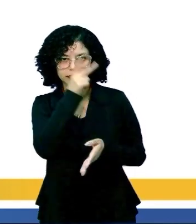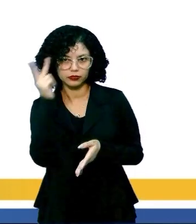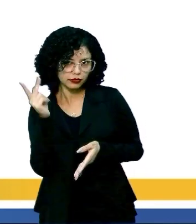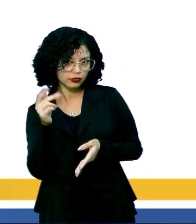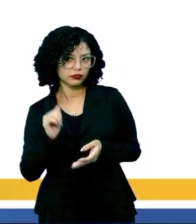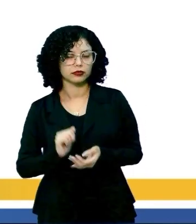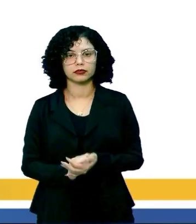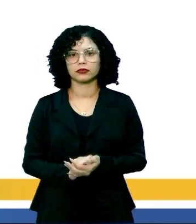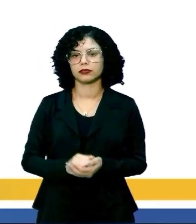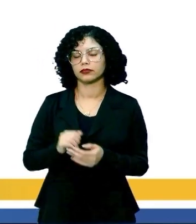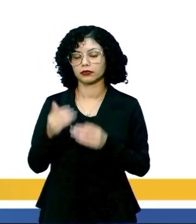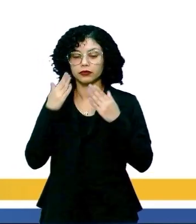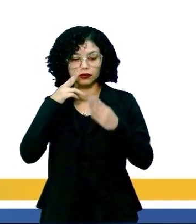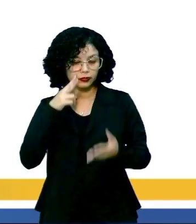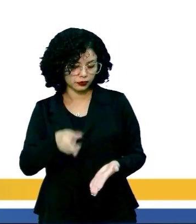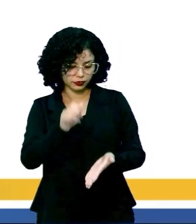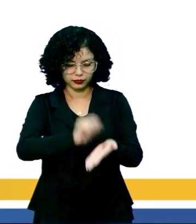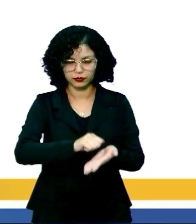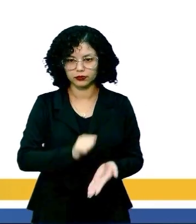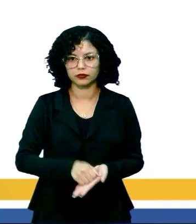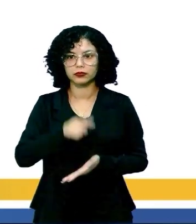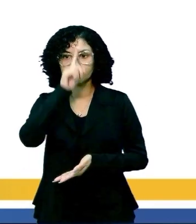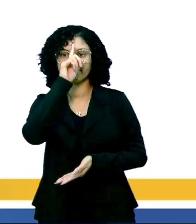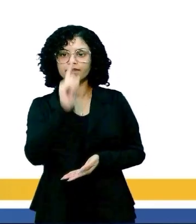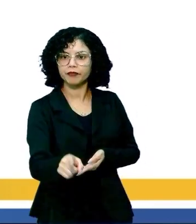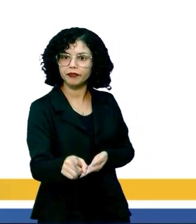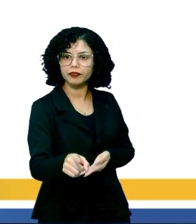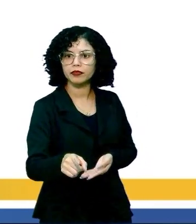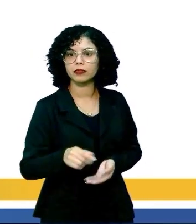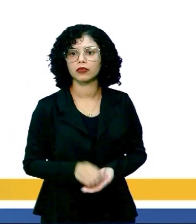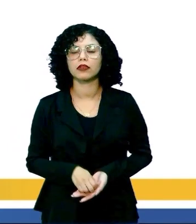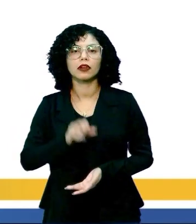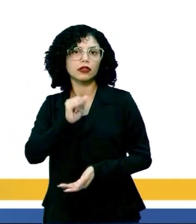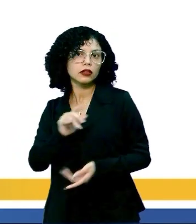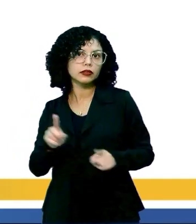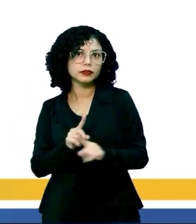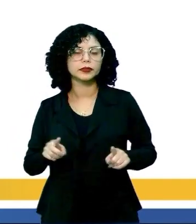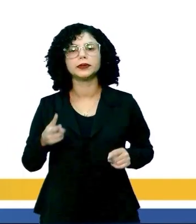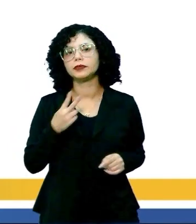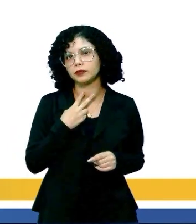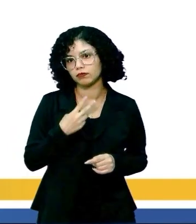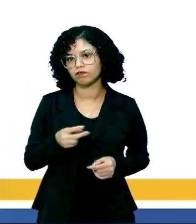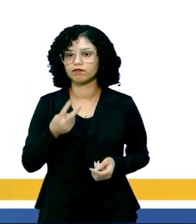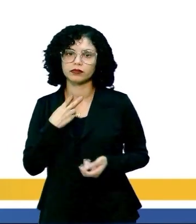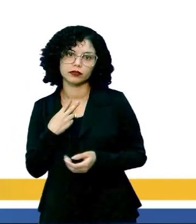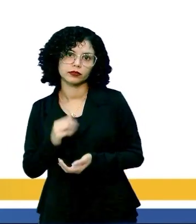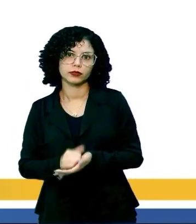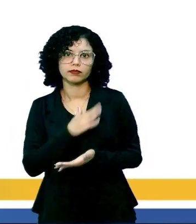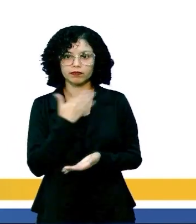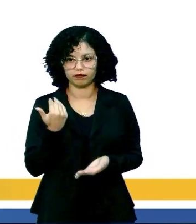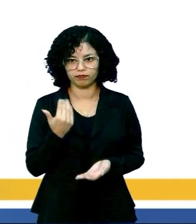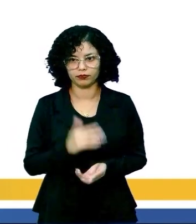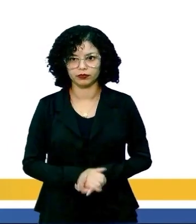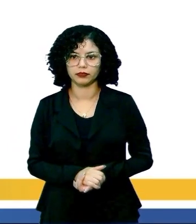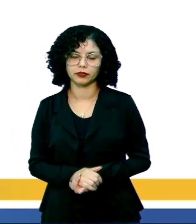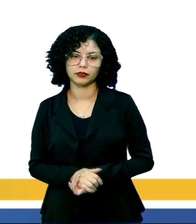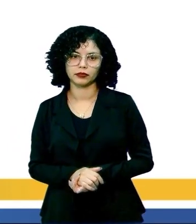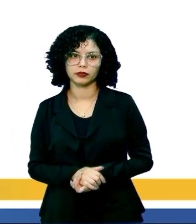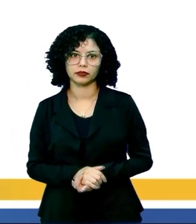estava condicionado a votar em quem mandavam. Senão, ele poderia sofrer retaliação.